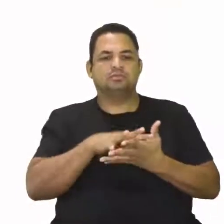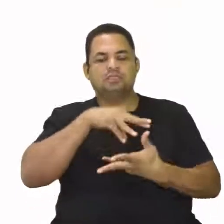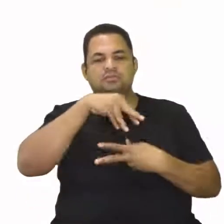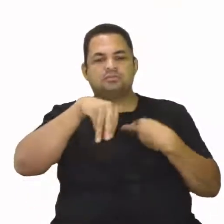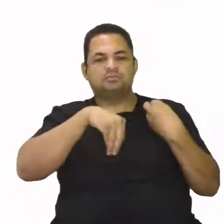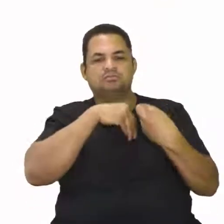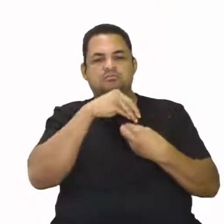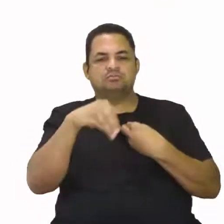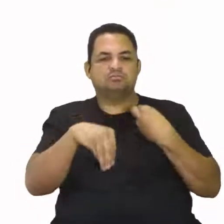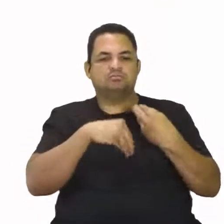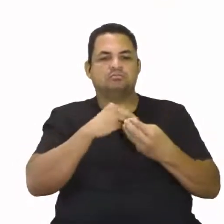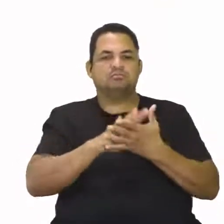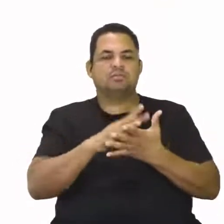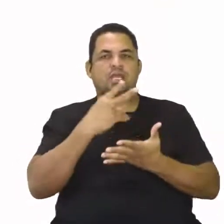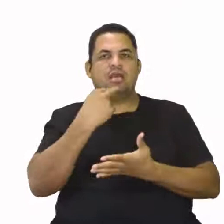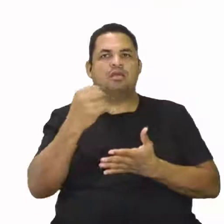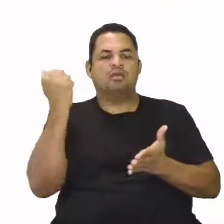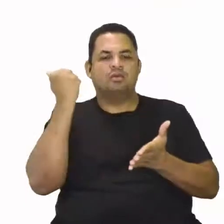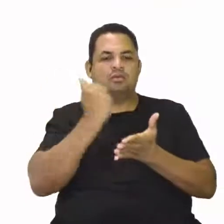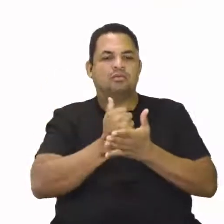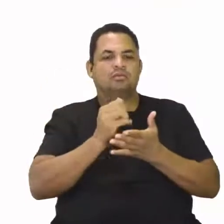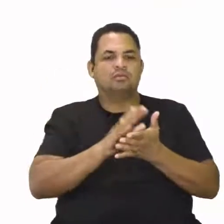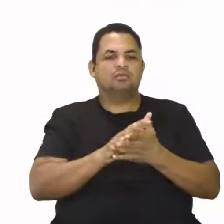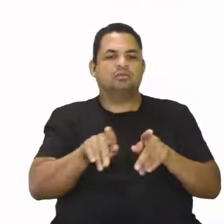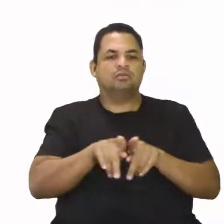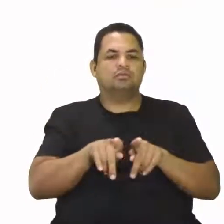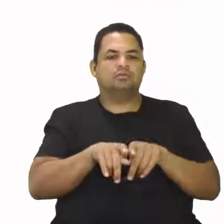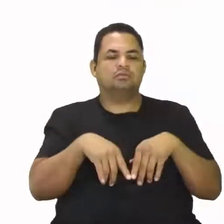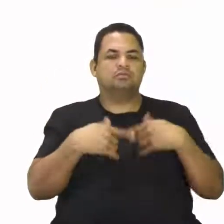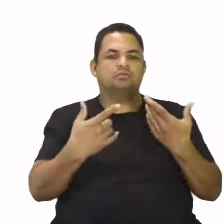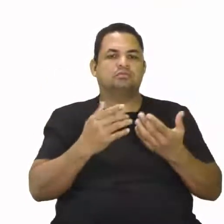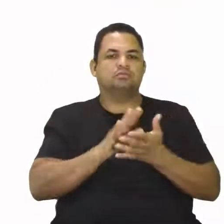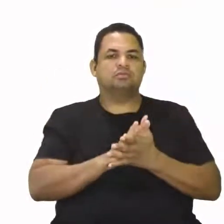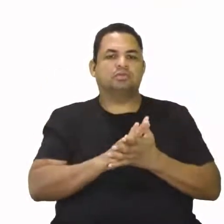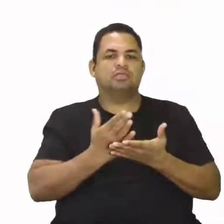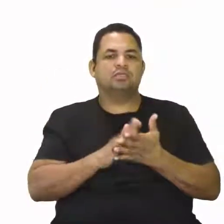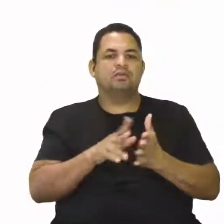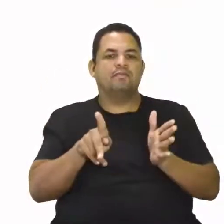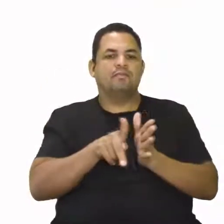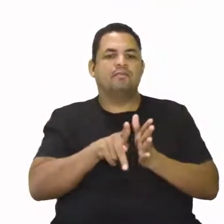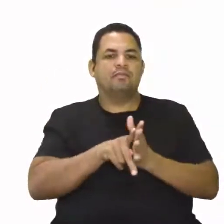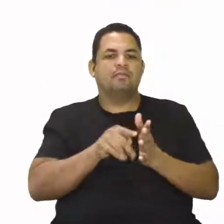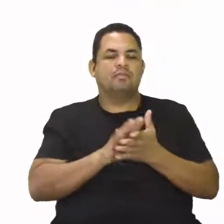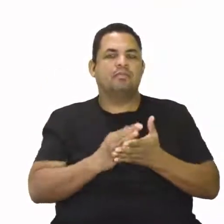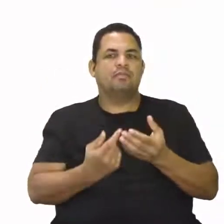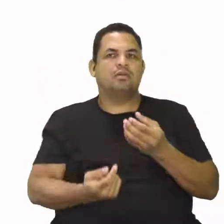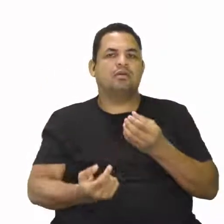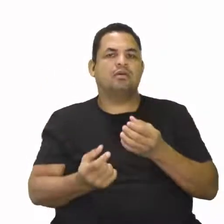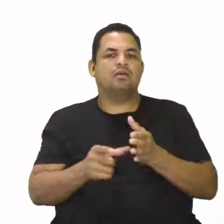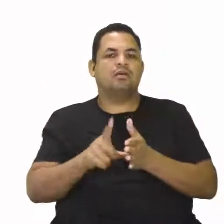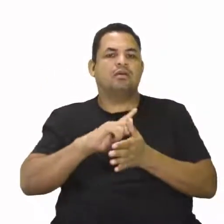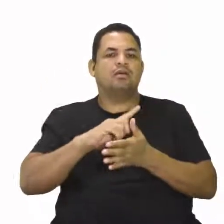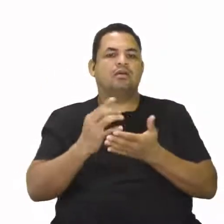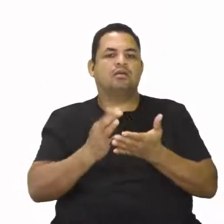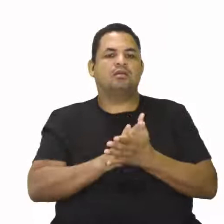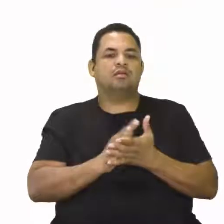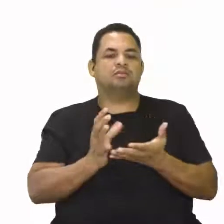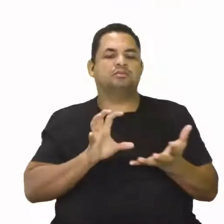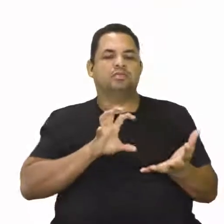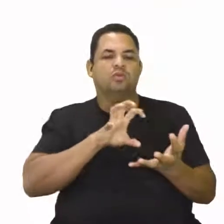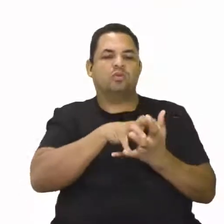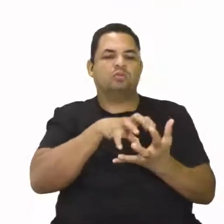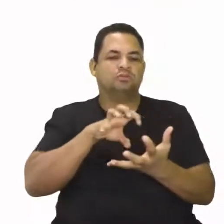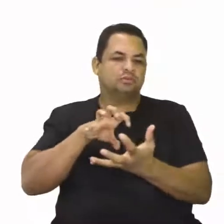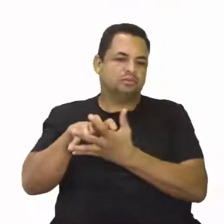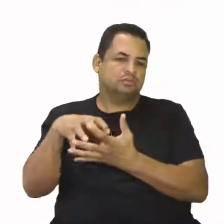mescla entre a língua oficial e a língua materna deles, a língua anterior à sua